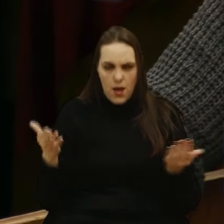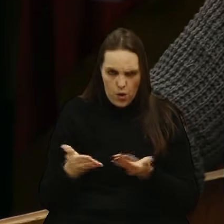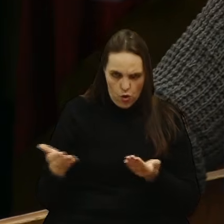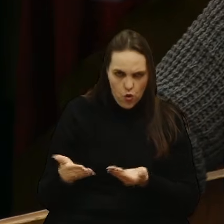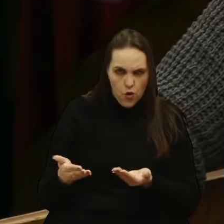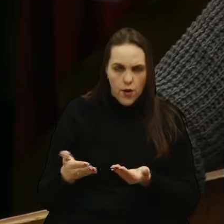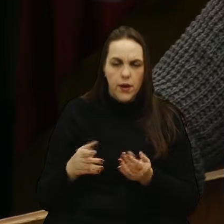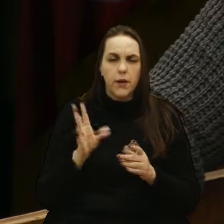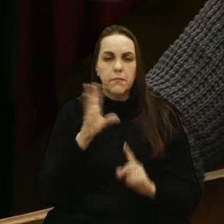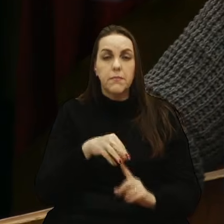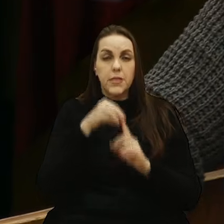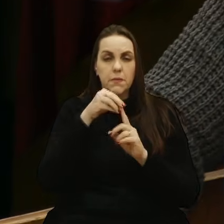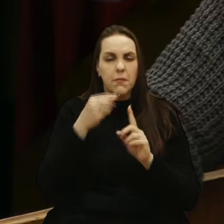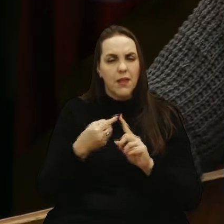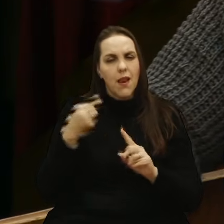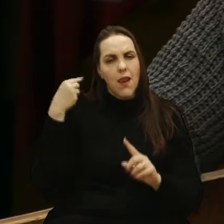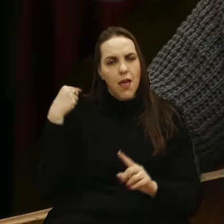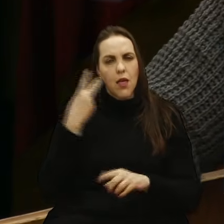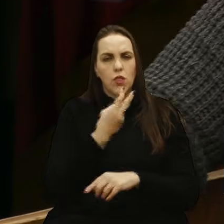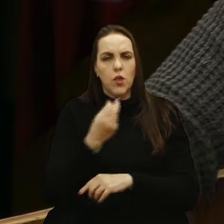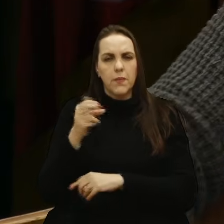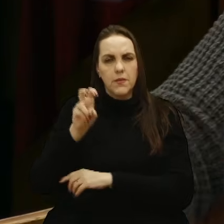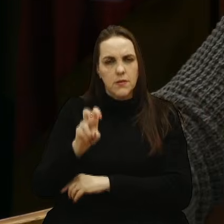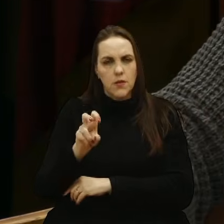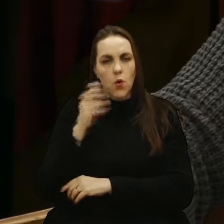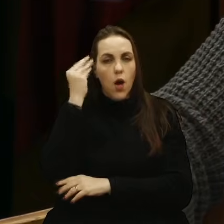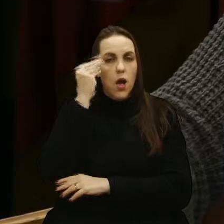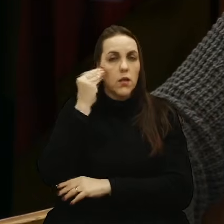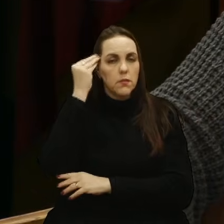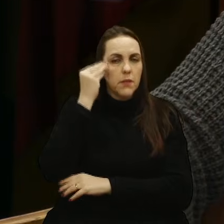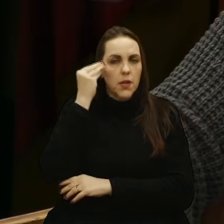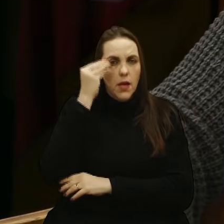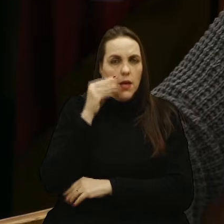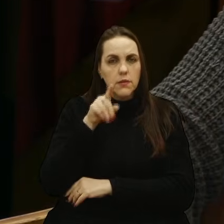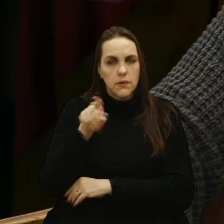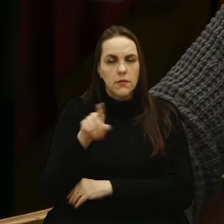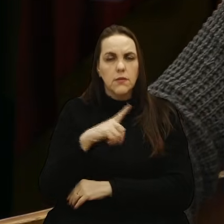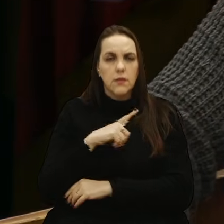mas principalmente lá em 2005, quais são as experiências que o senhor tem lá de